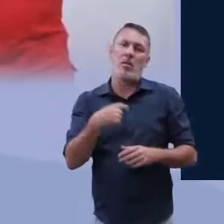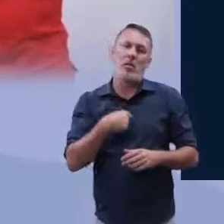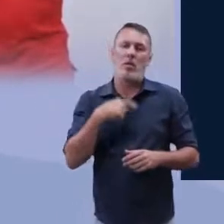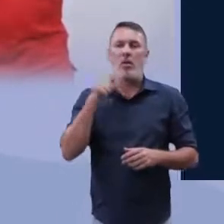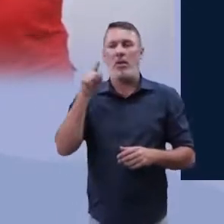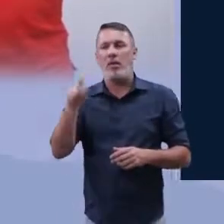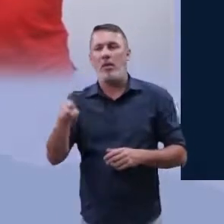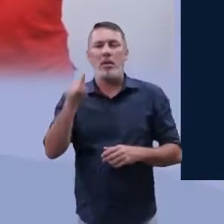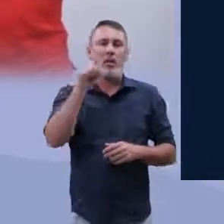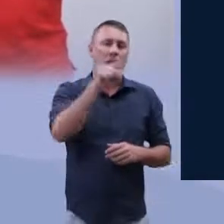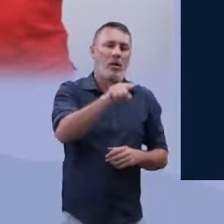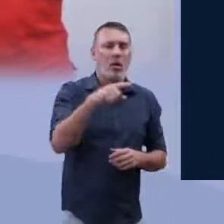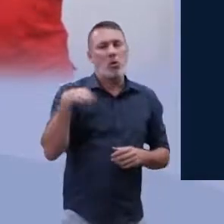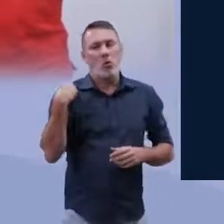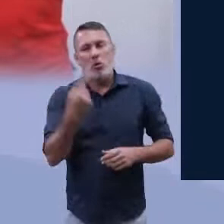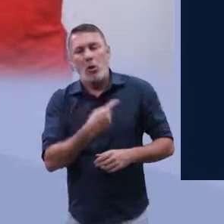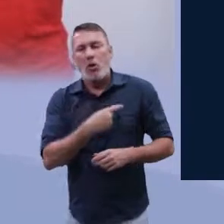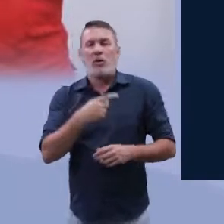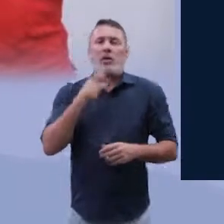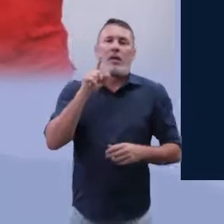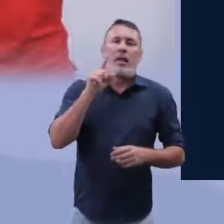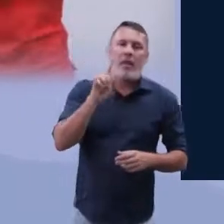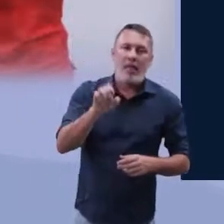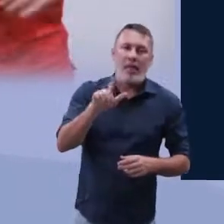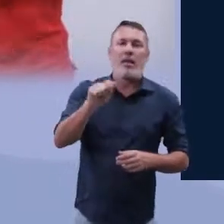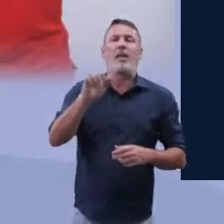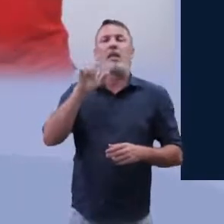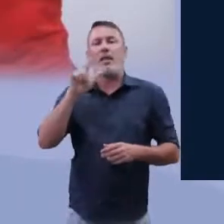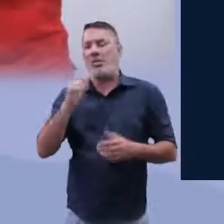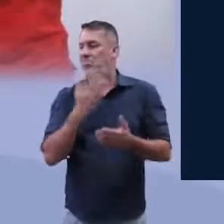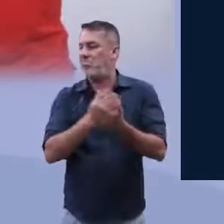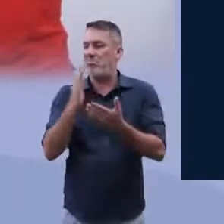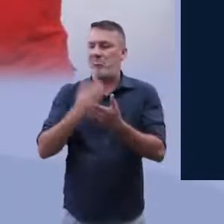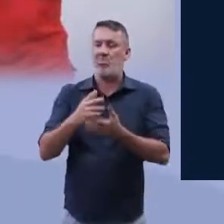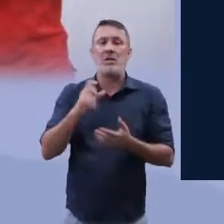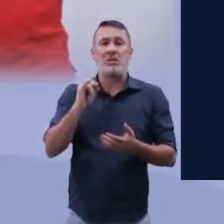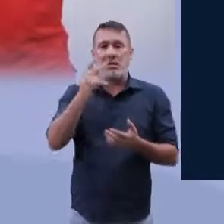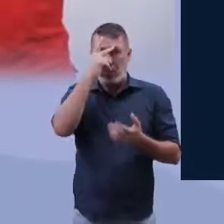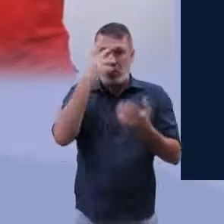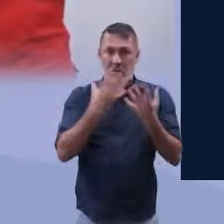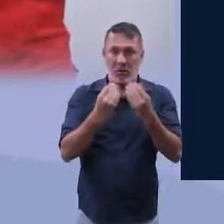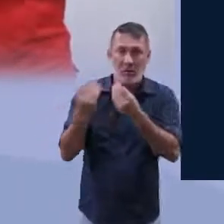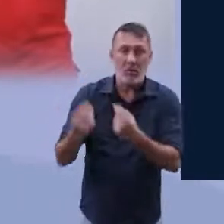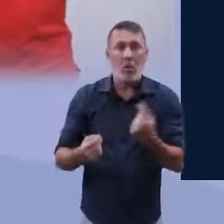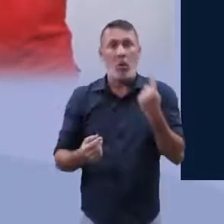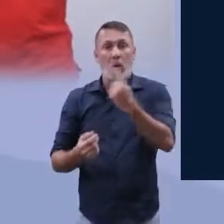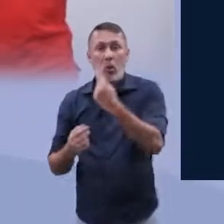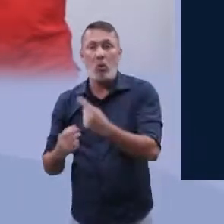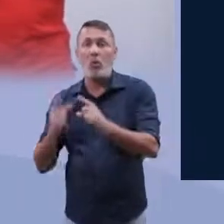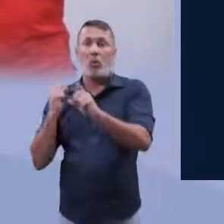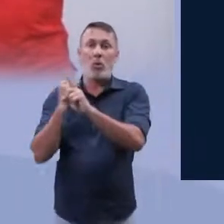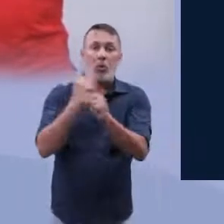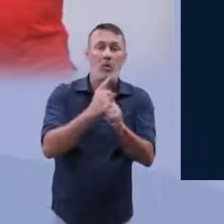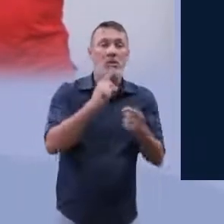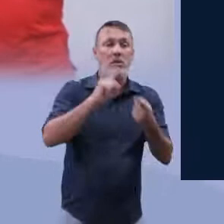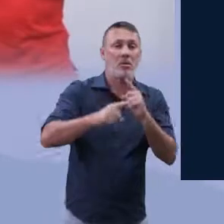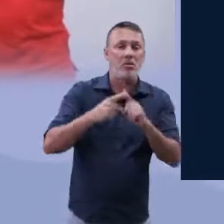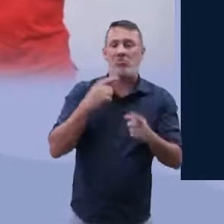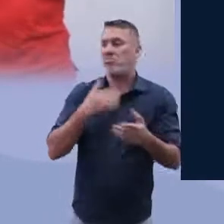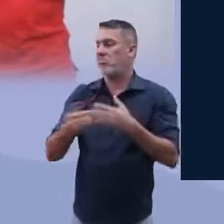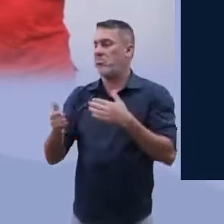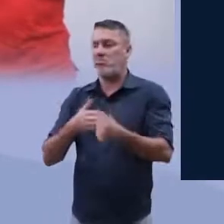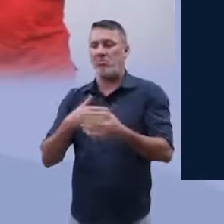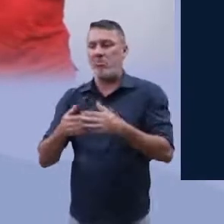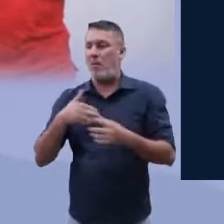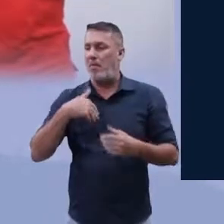I, you, he, she, it, we, you, they. Não importa se é um monte de gente, se é pouca gente. Não aglomere, por favor. Se é ele, se